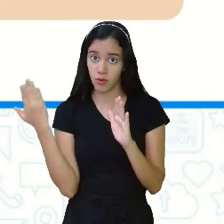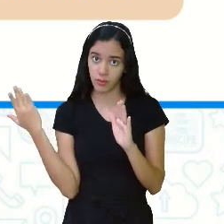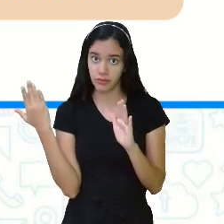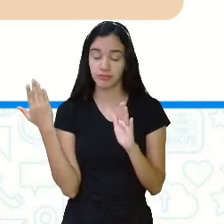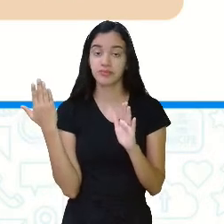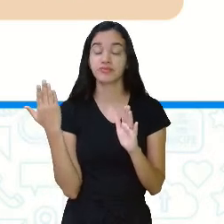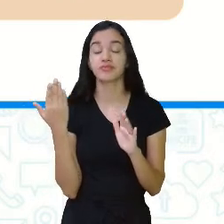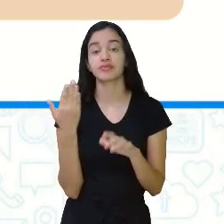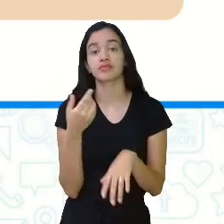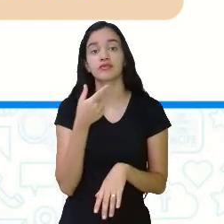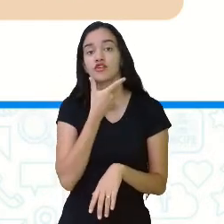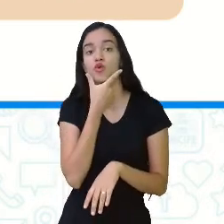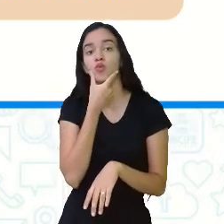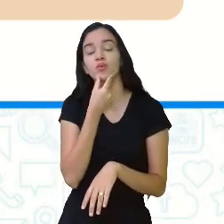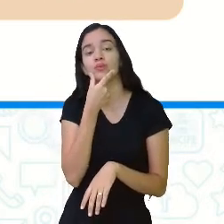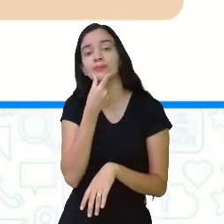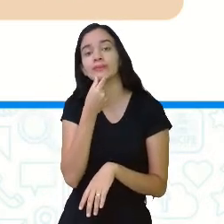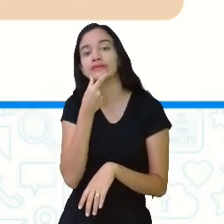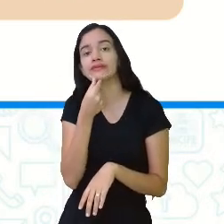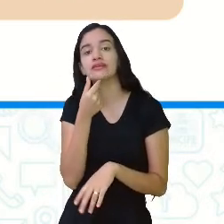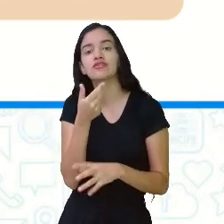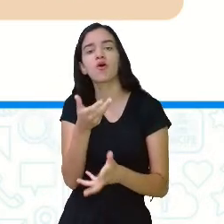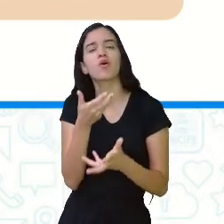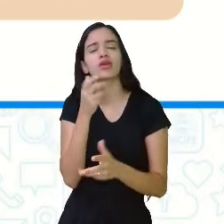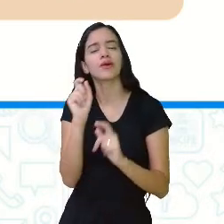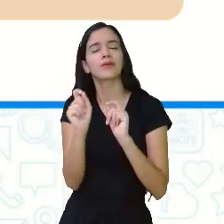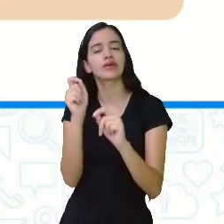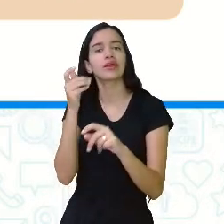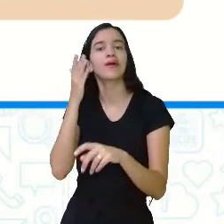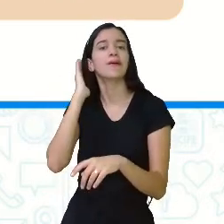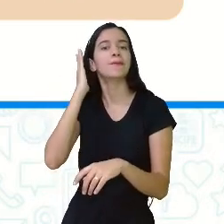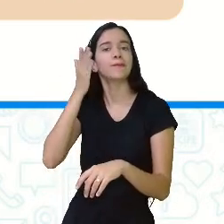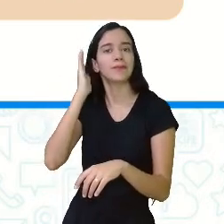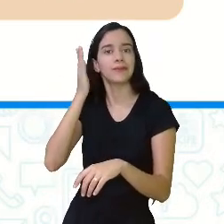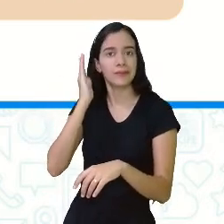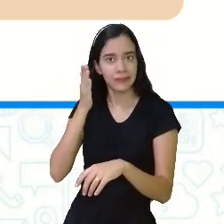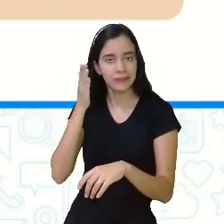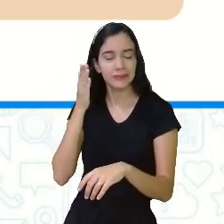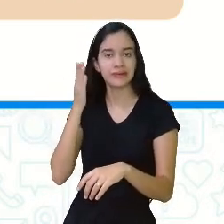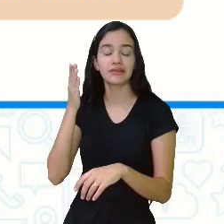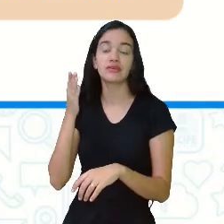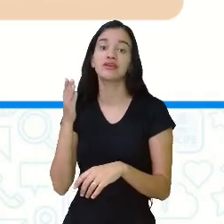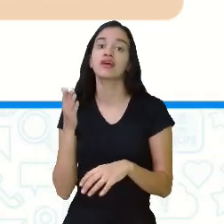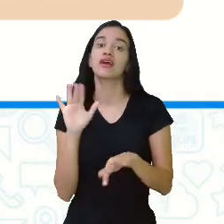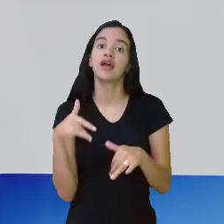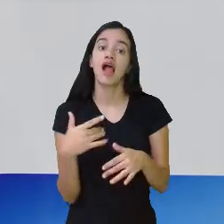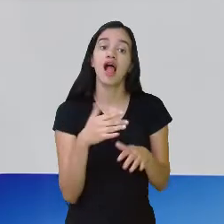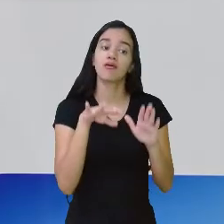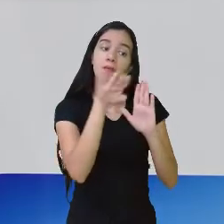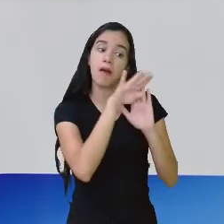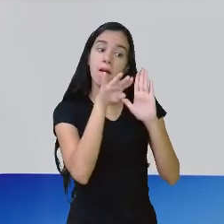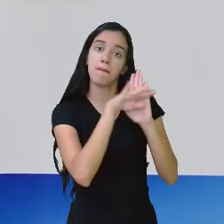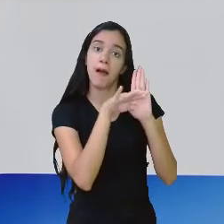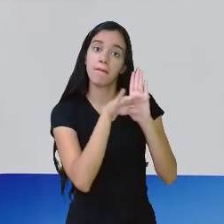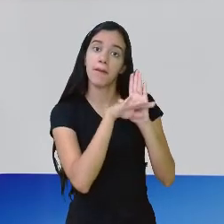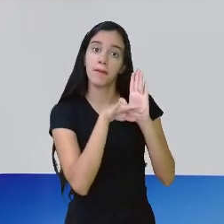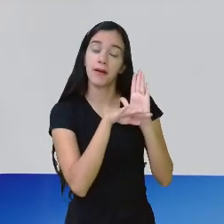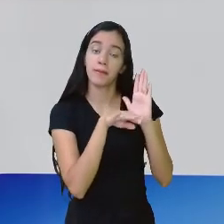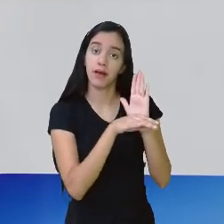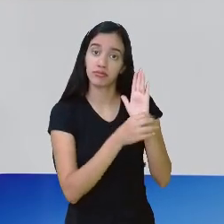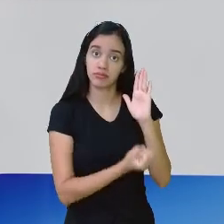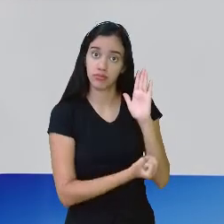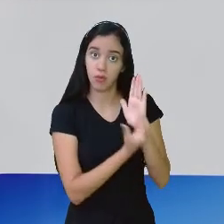O menino quer um burrinho. Isto é um verso. Então, verso, cada linha do poema,